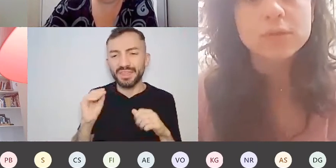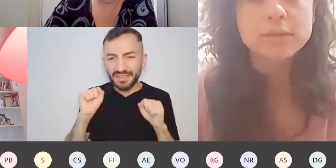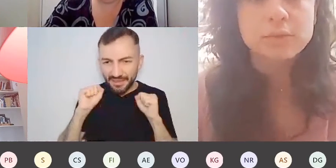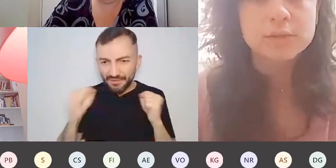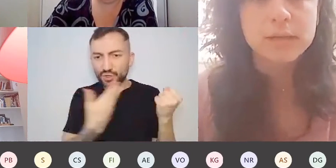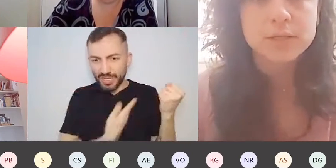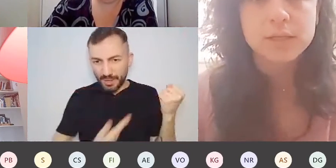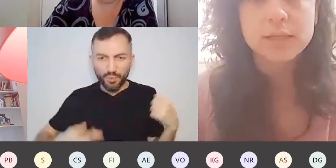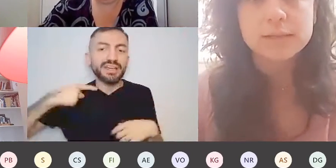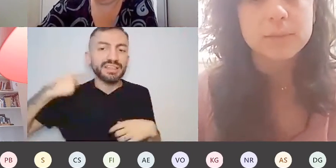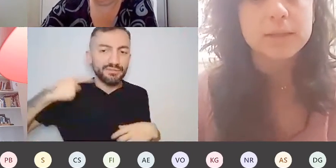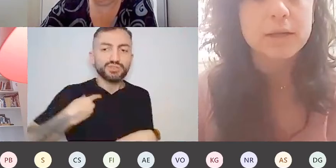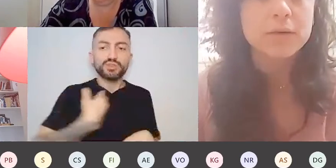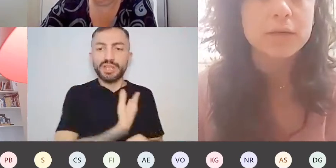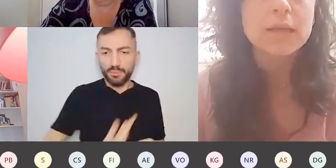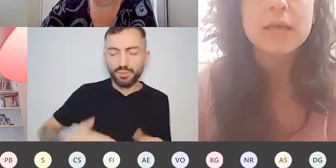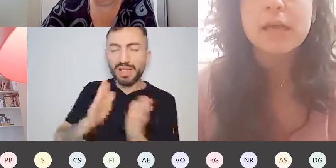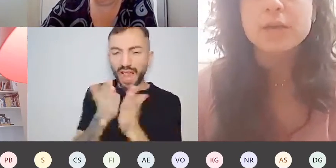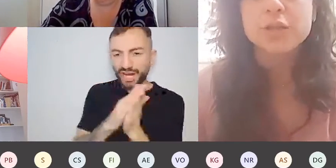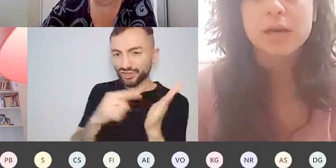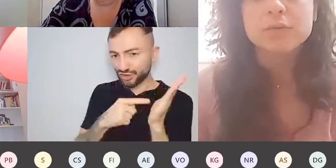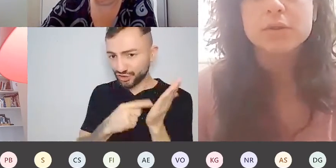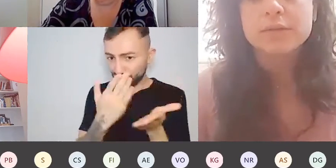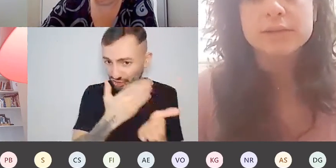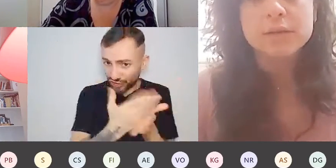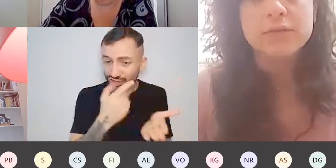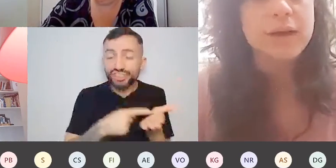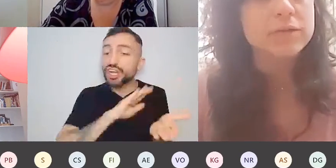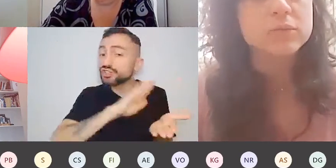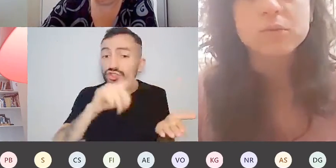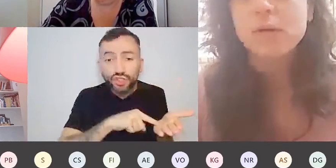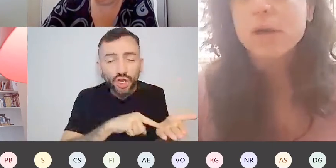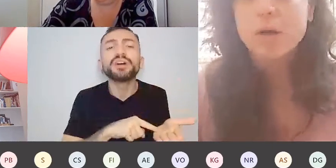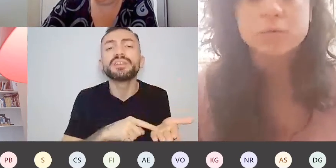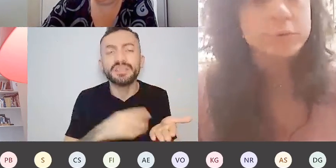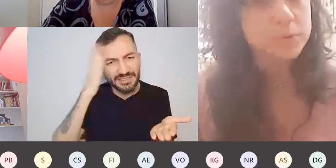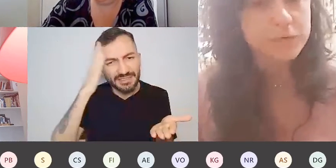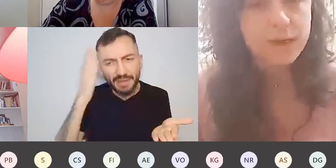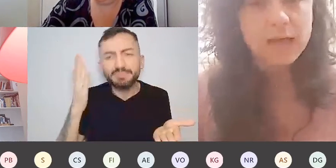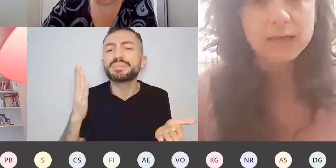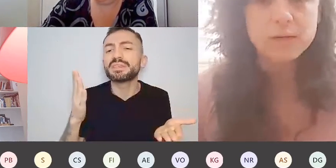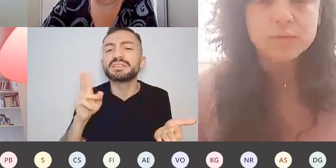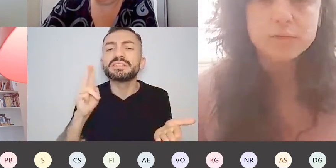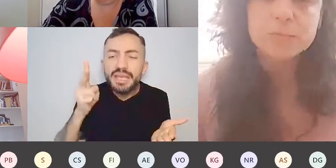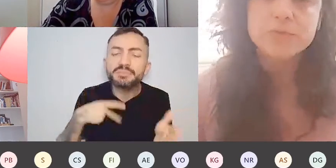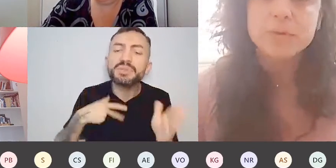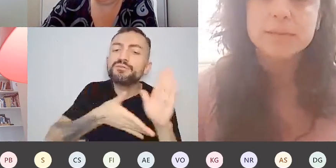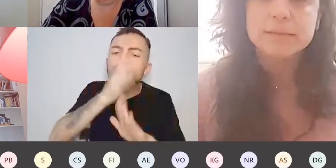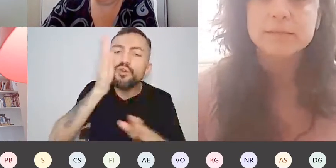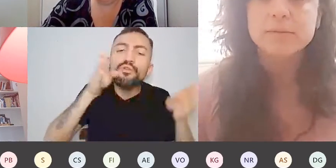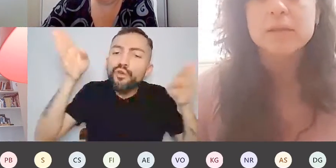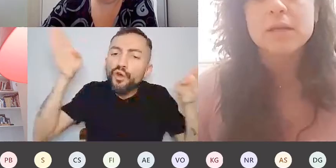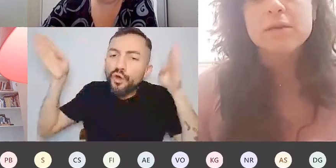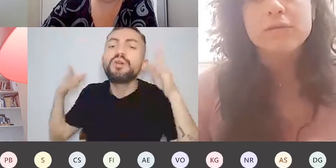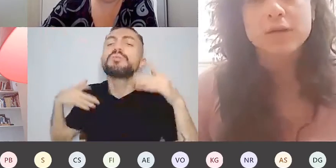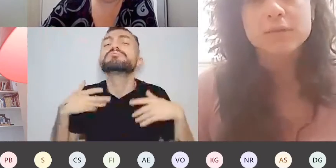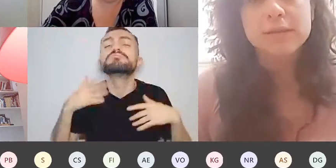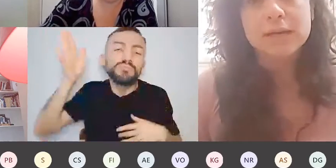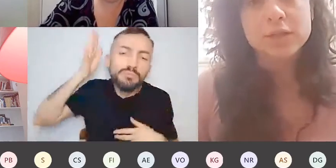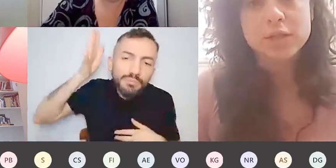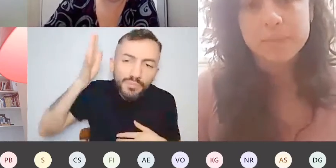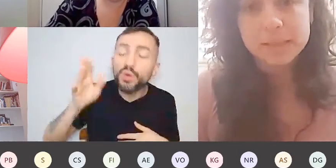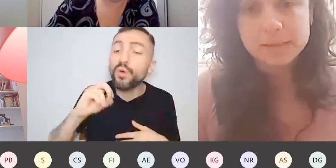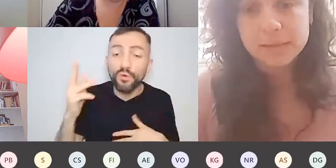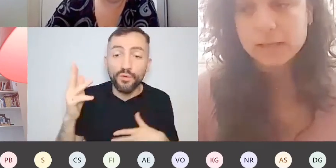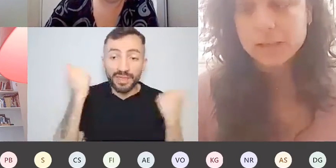com todas as outras cartilhas, é um material que, em geral, toda vez que eu faço algum tipo de fala e algum tipo de formação fora do